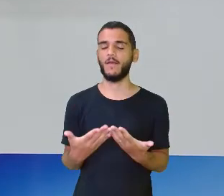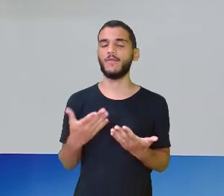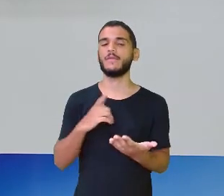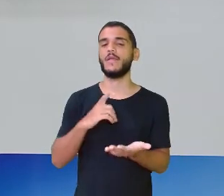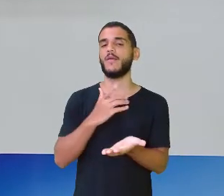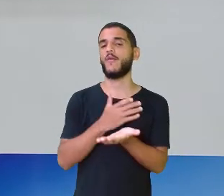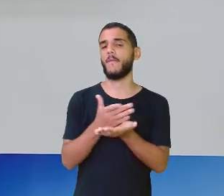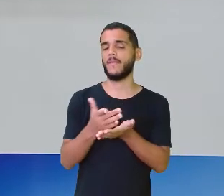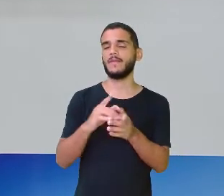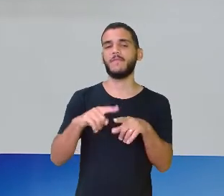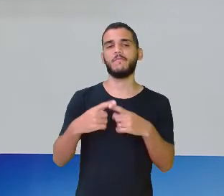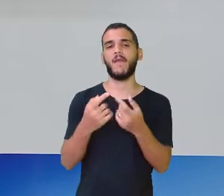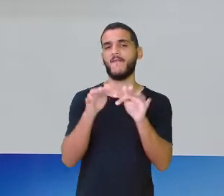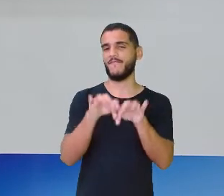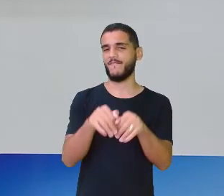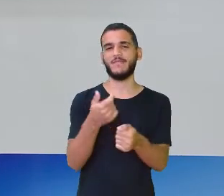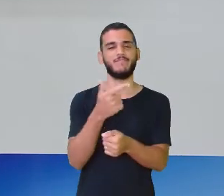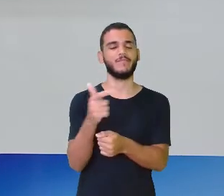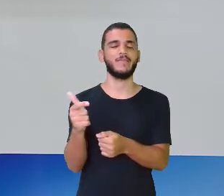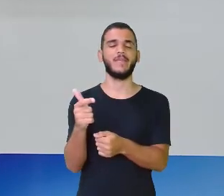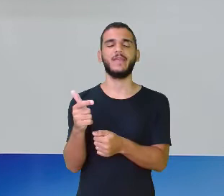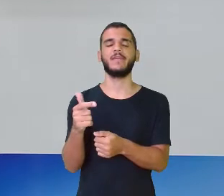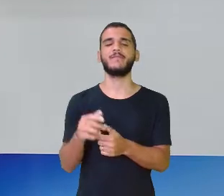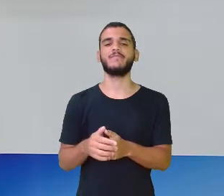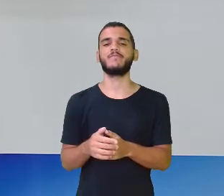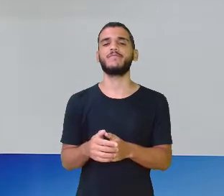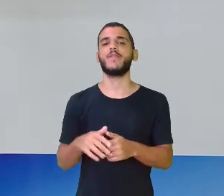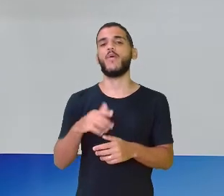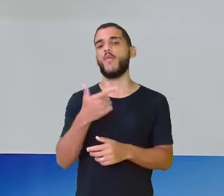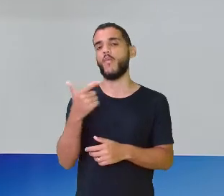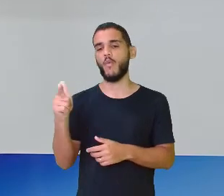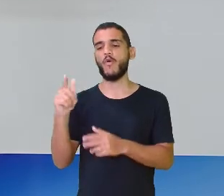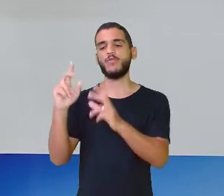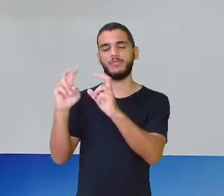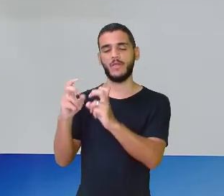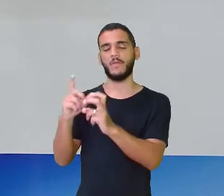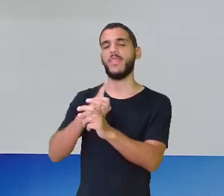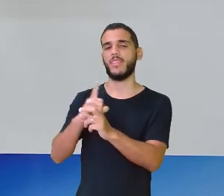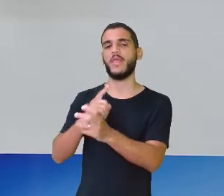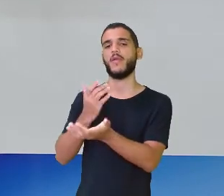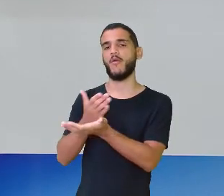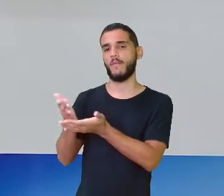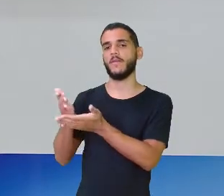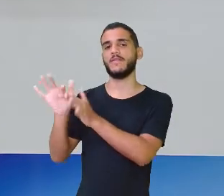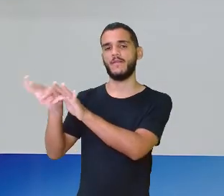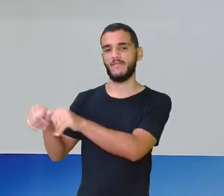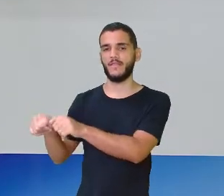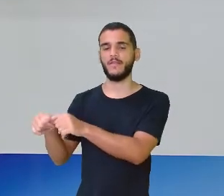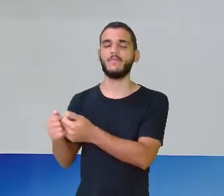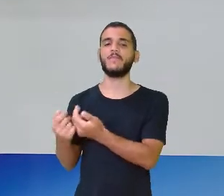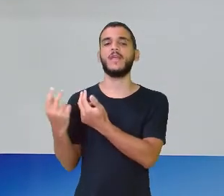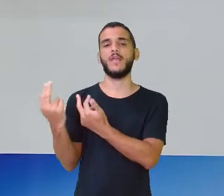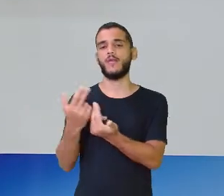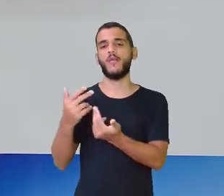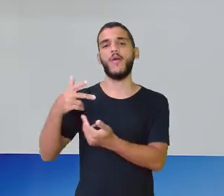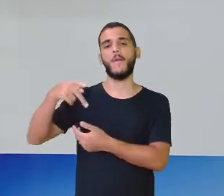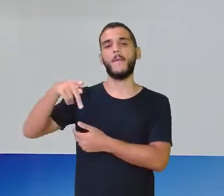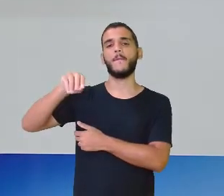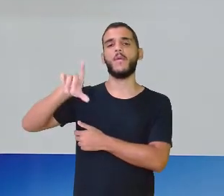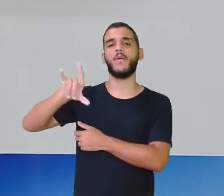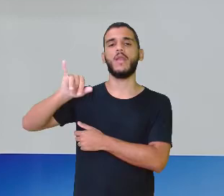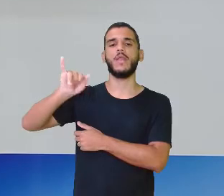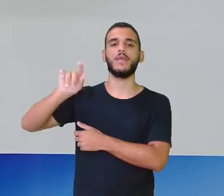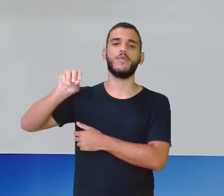começo, mas não tem fim. Segmento de reta tem começo e fim, que no caso dos polígonos é o encontro a partir do